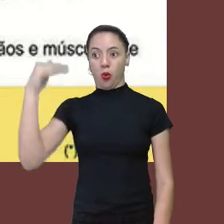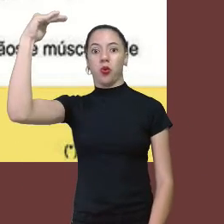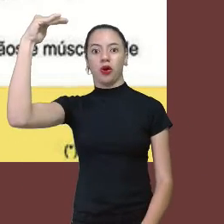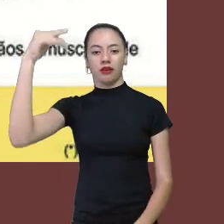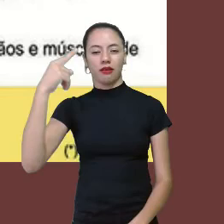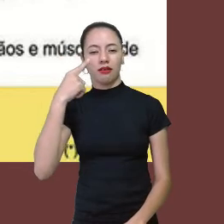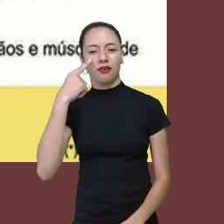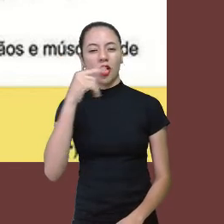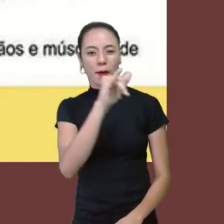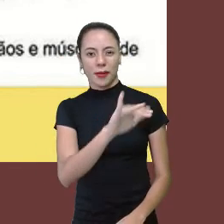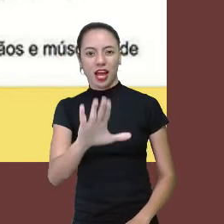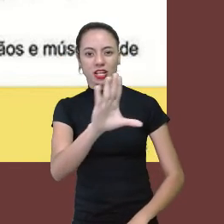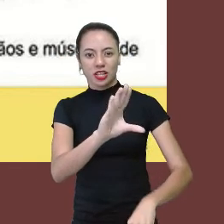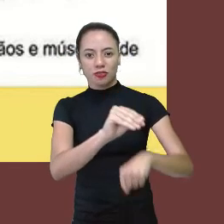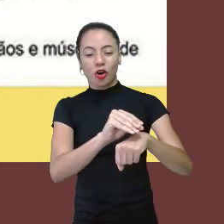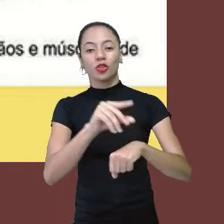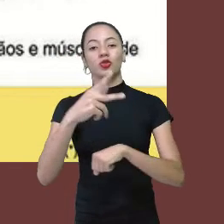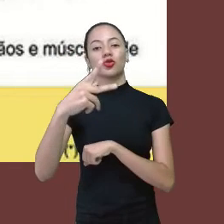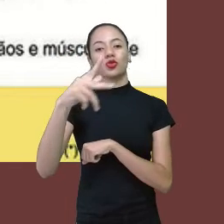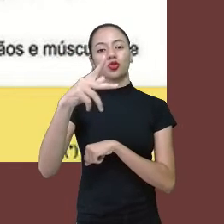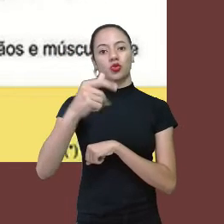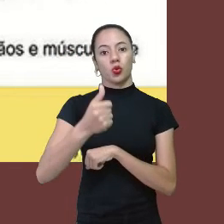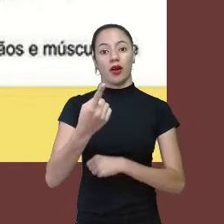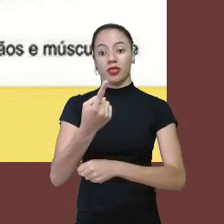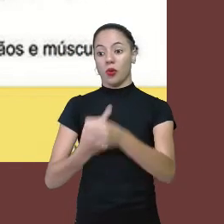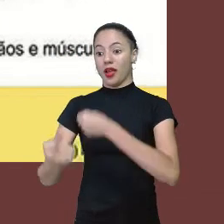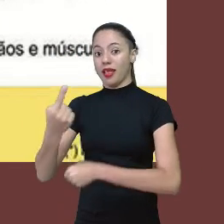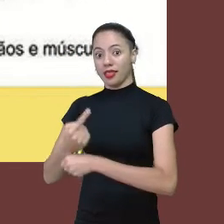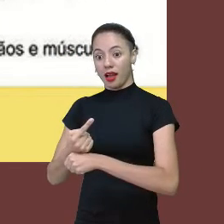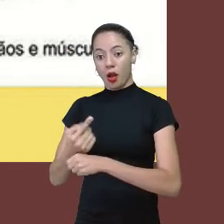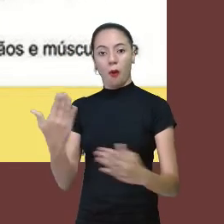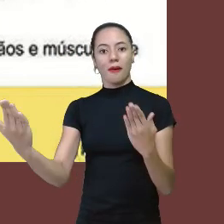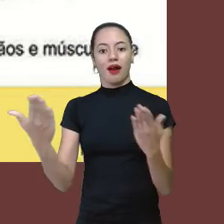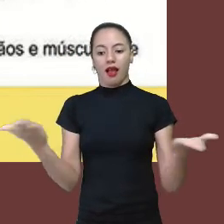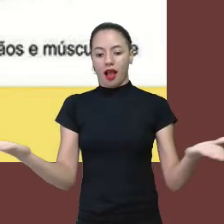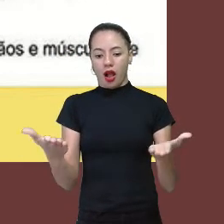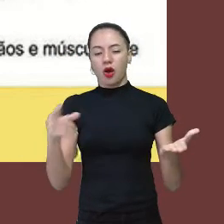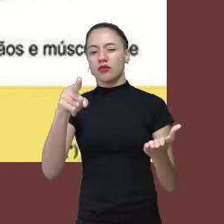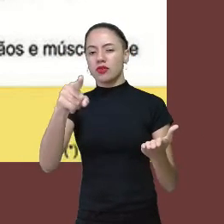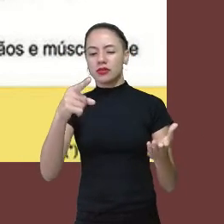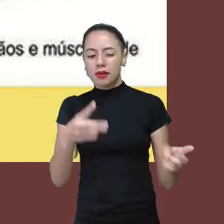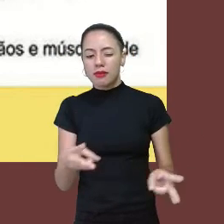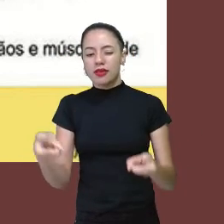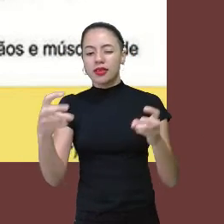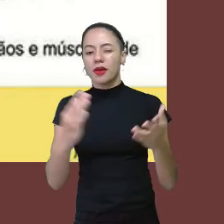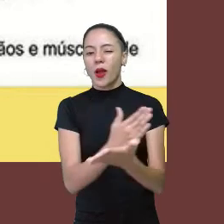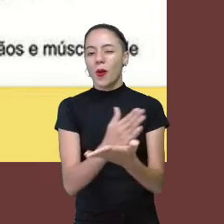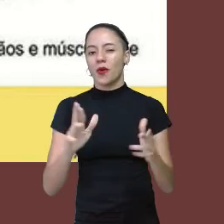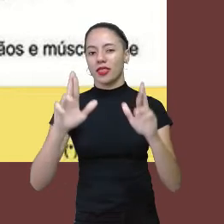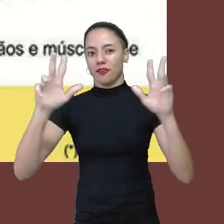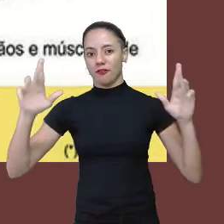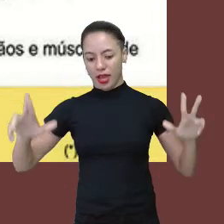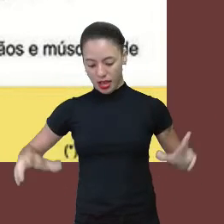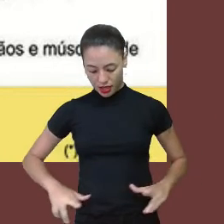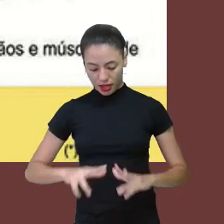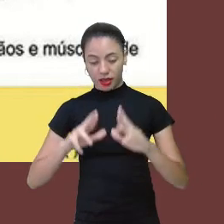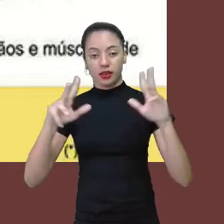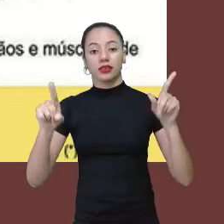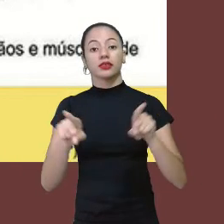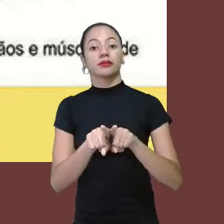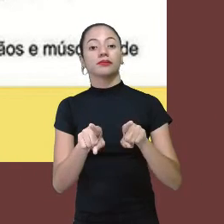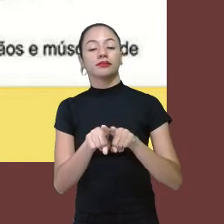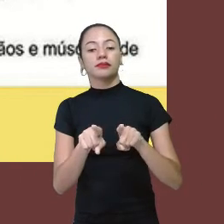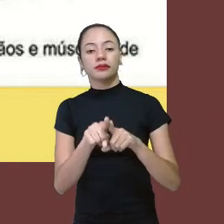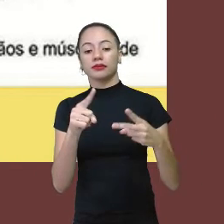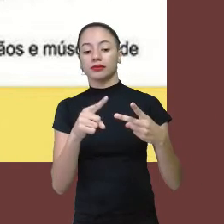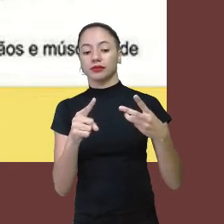olhar uma foto sua de um ano atrás e olhar como está agora, você pode já ter visto algumas diferenças, né? Outro ponto